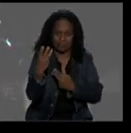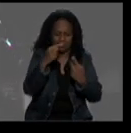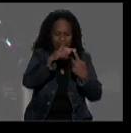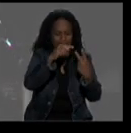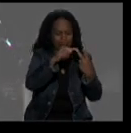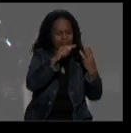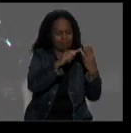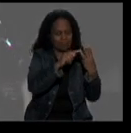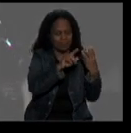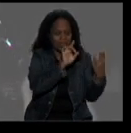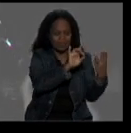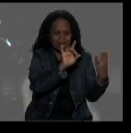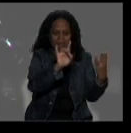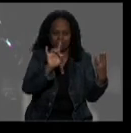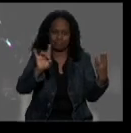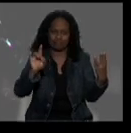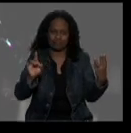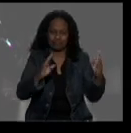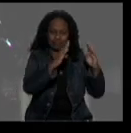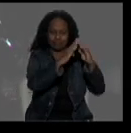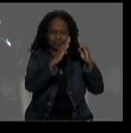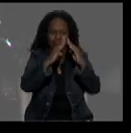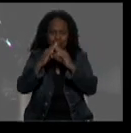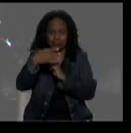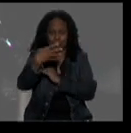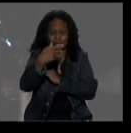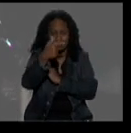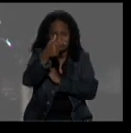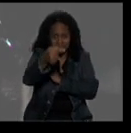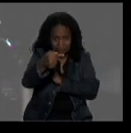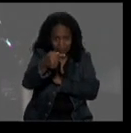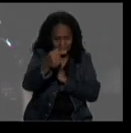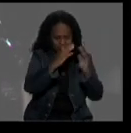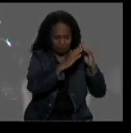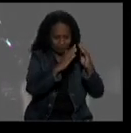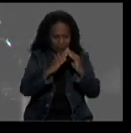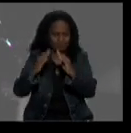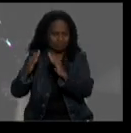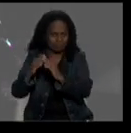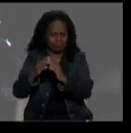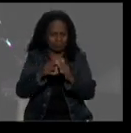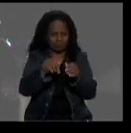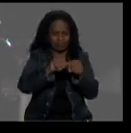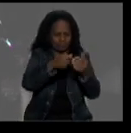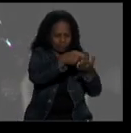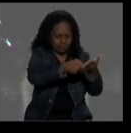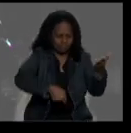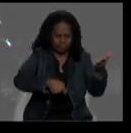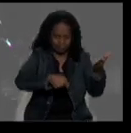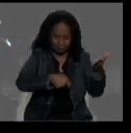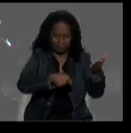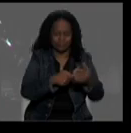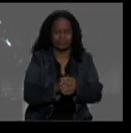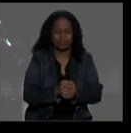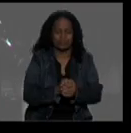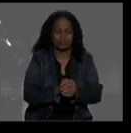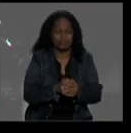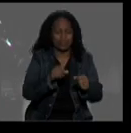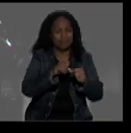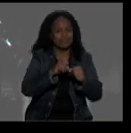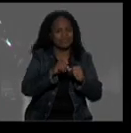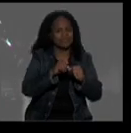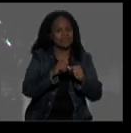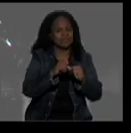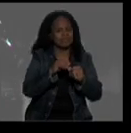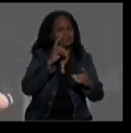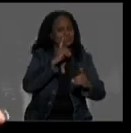3 jovens de cada comunidade, das 47 comunidades que foram, na época, cadastradas, e fizemos o